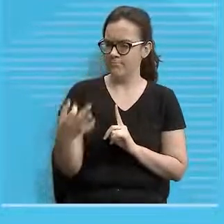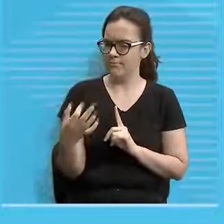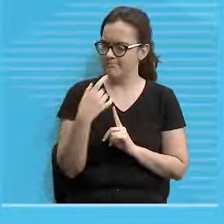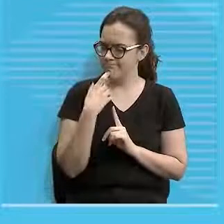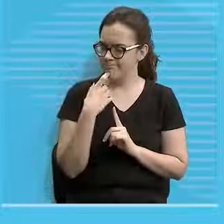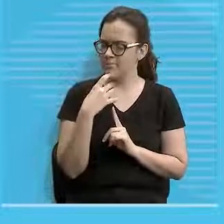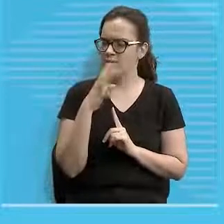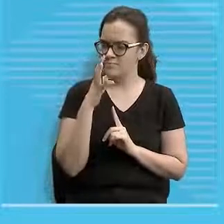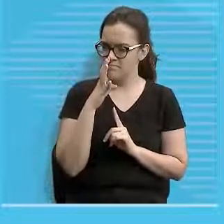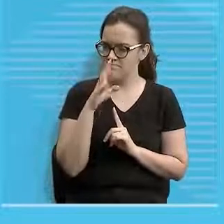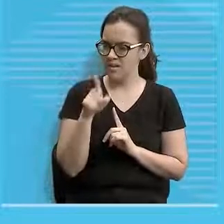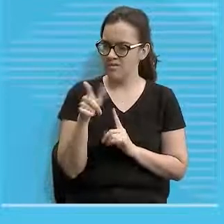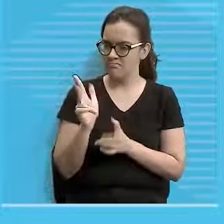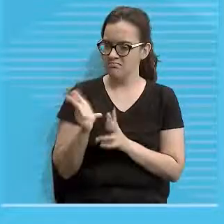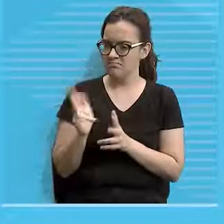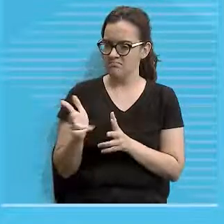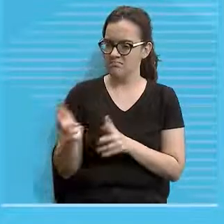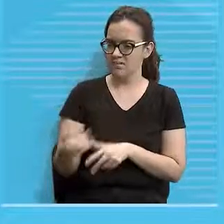semestre,